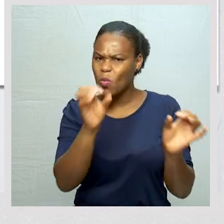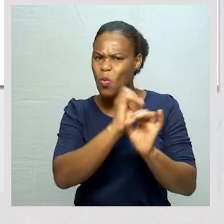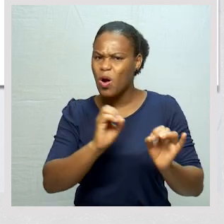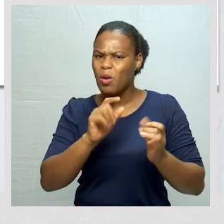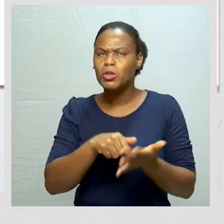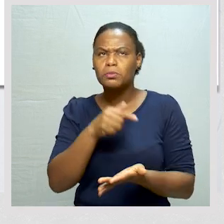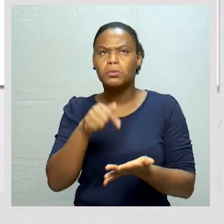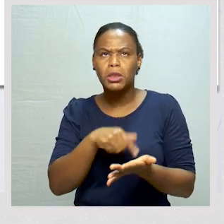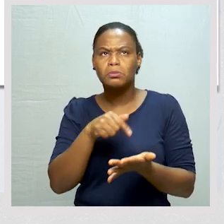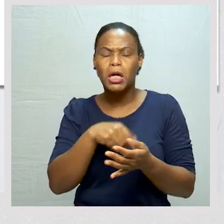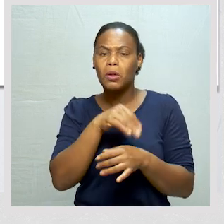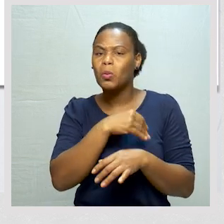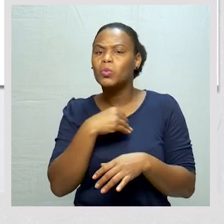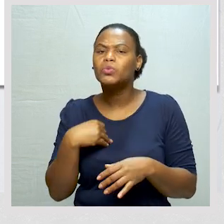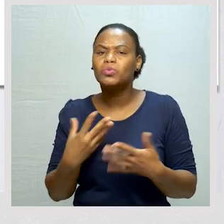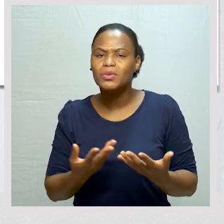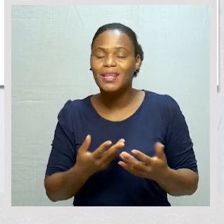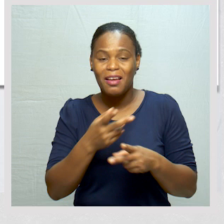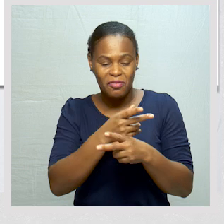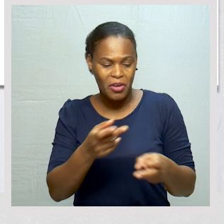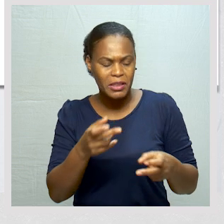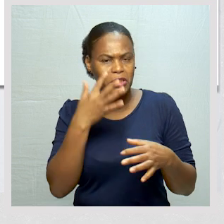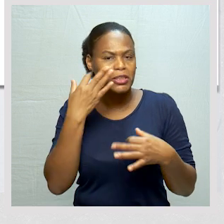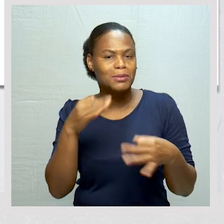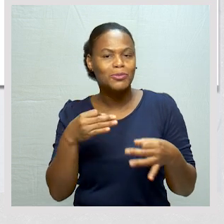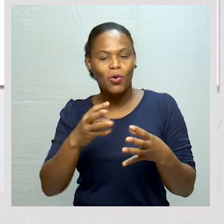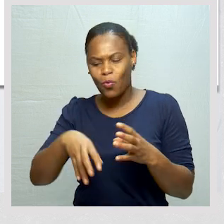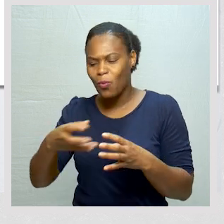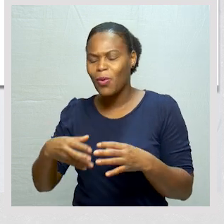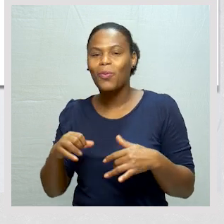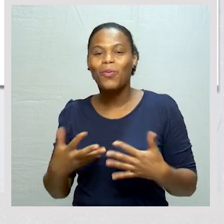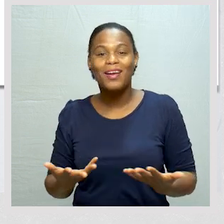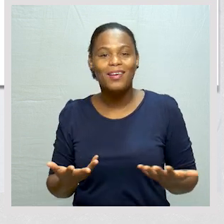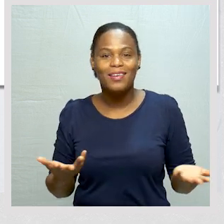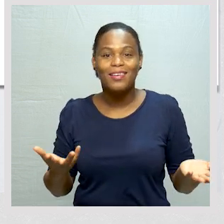enquanto espera pela consulta. A frase é simples ou é composta?